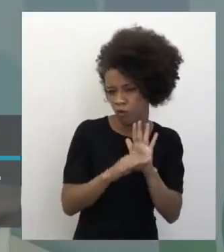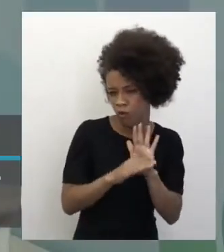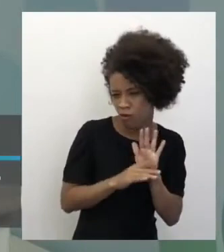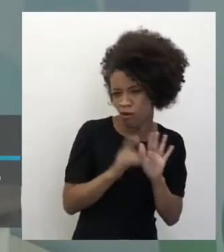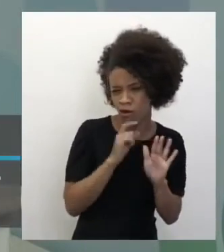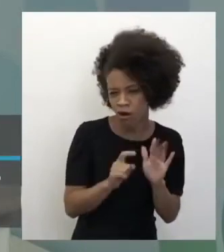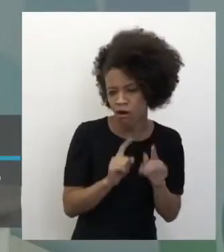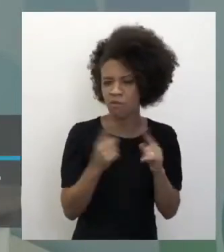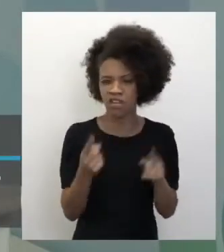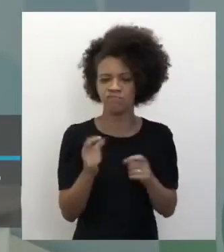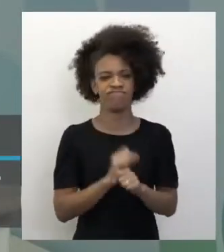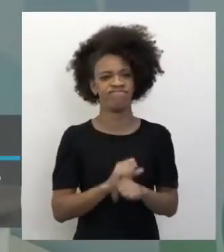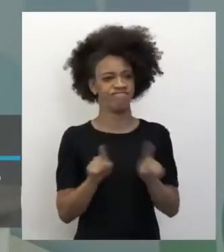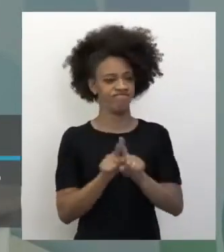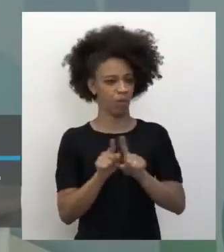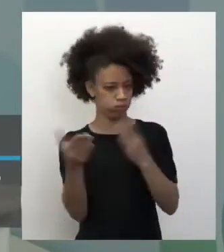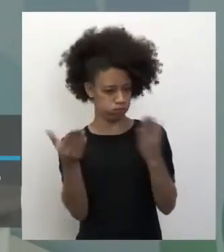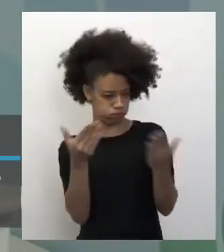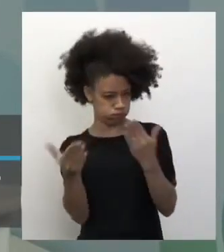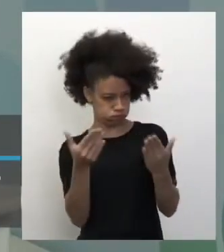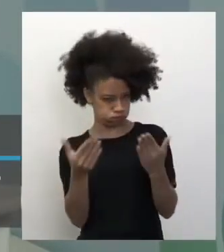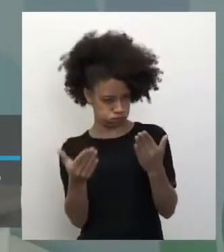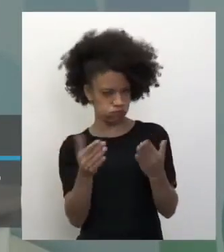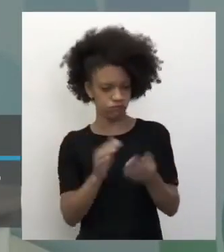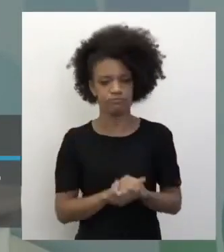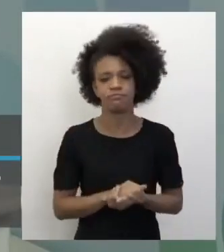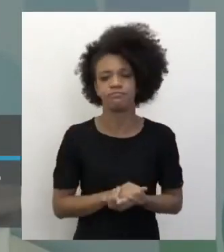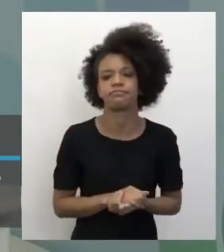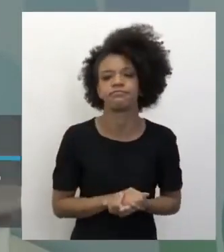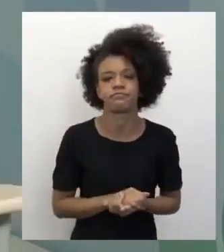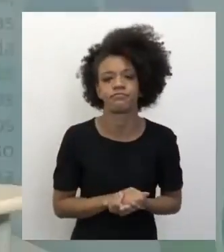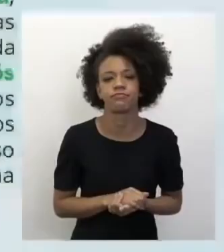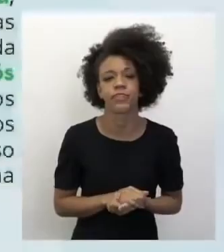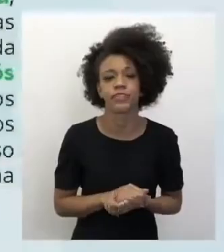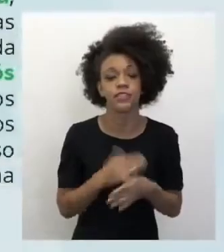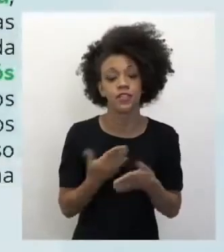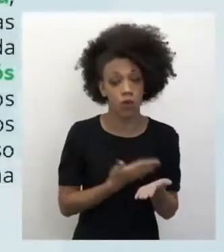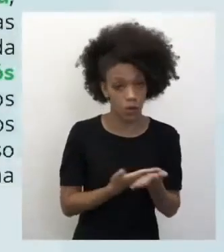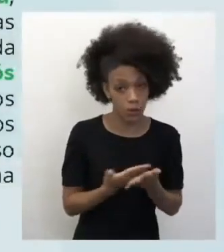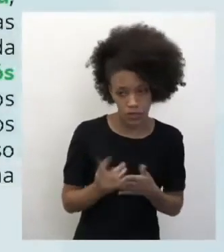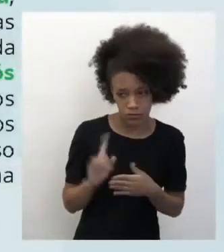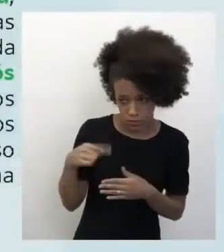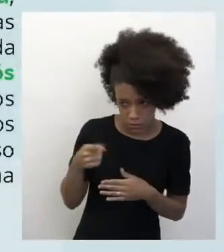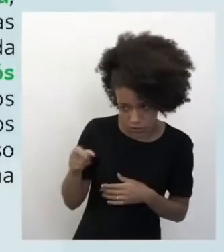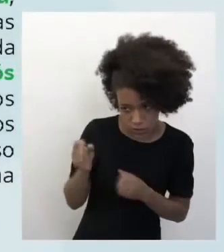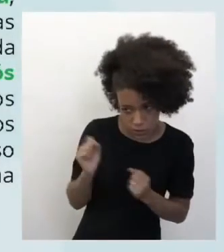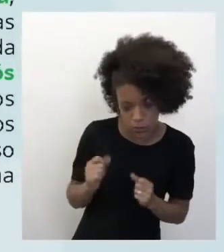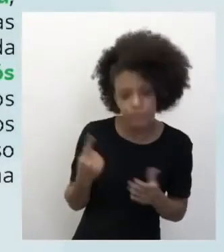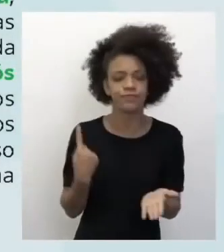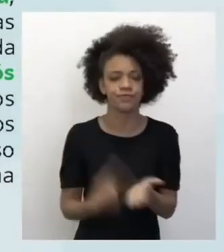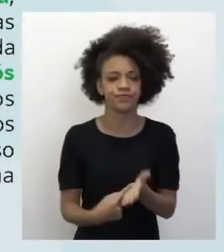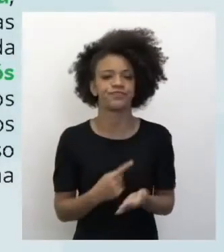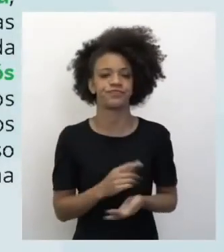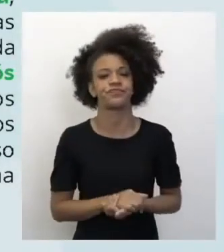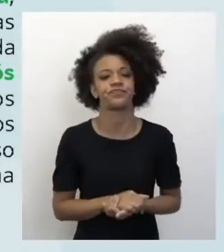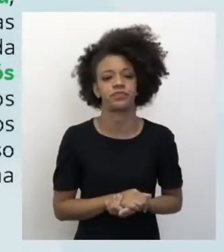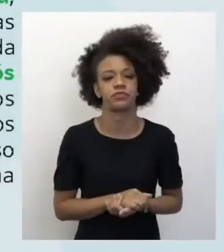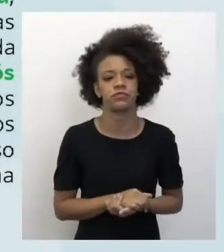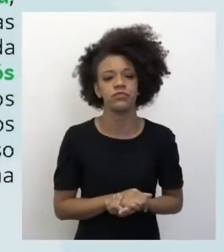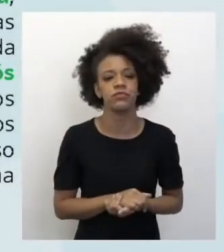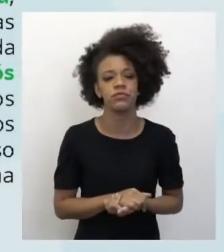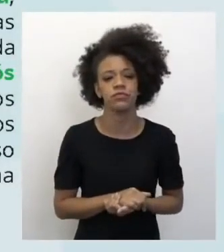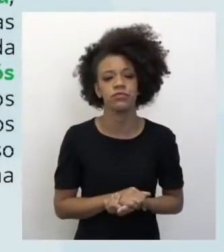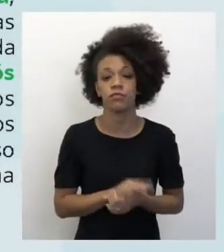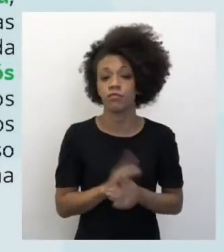tá bom? Mas é que a gente vai analisar esses trechos. Eu começo, depois você? Pode ser? Pode. Bom, não